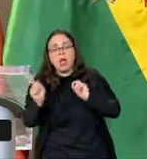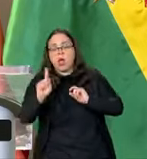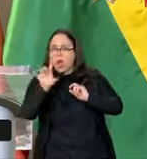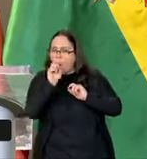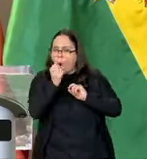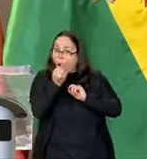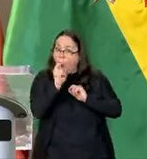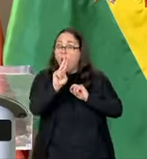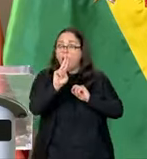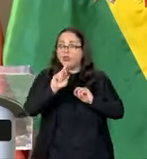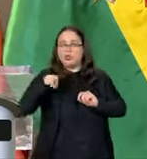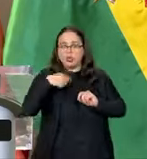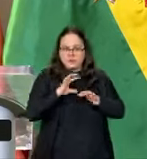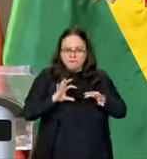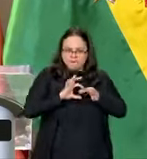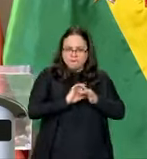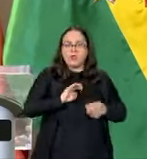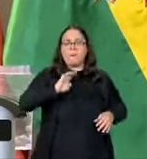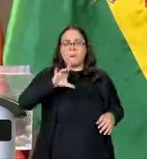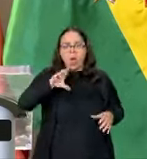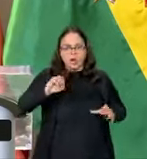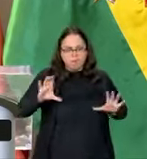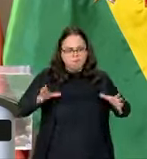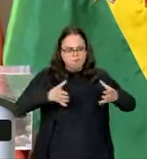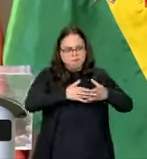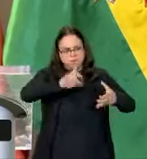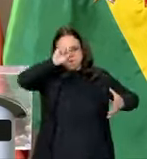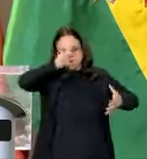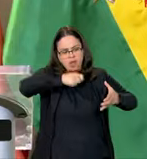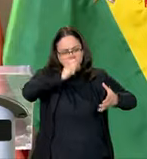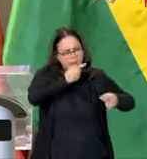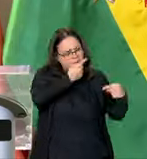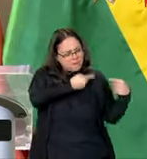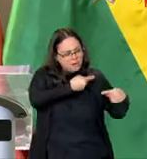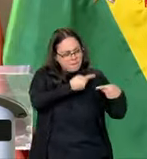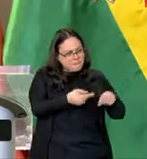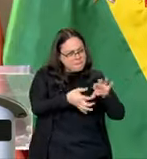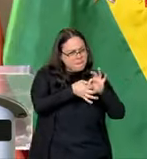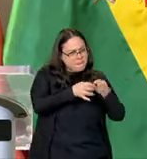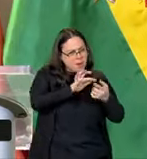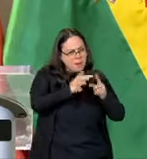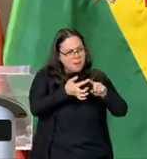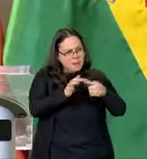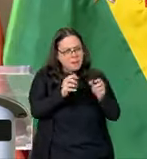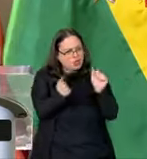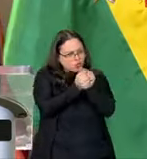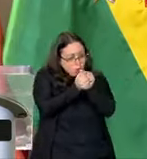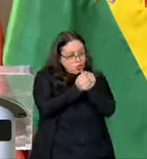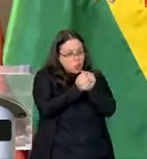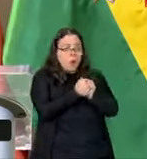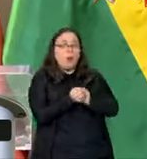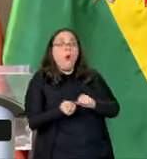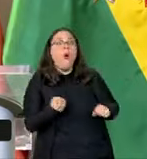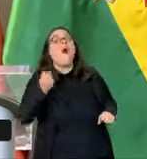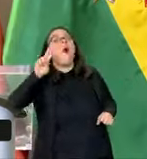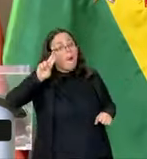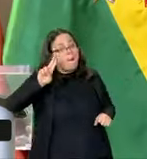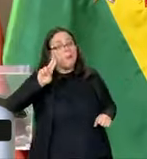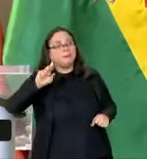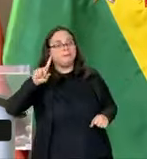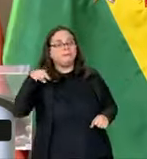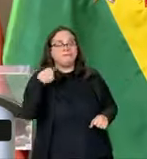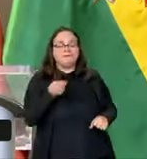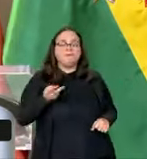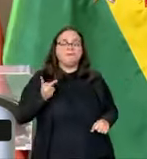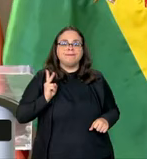formamos um bloco, tomamos decisões conjunta e executamos as decisões ou nós vamos